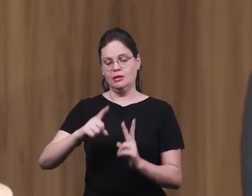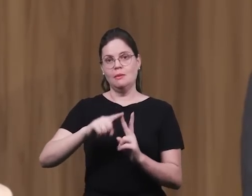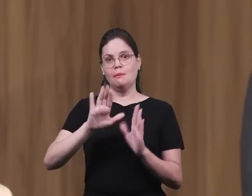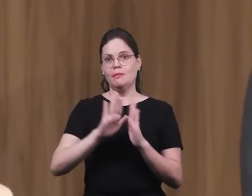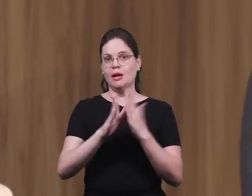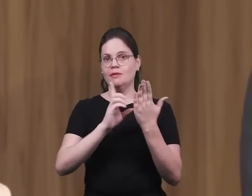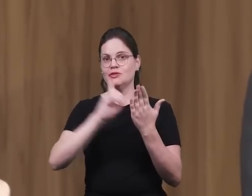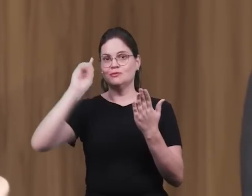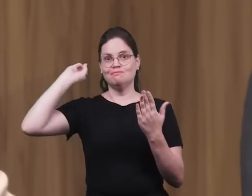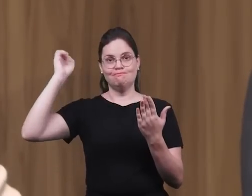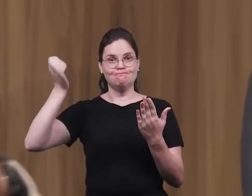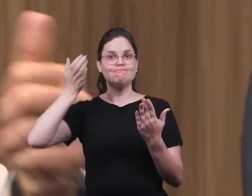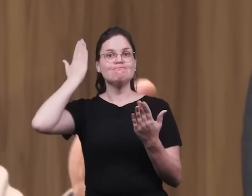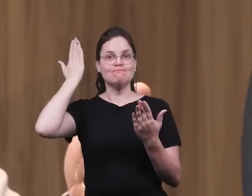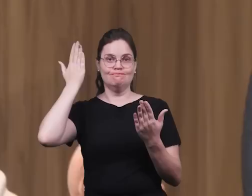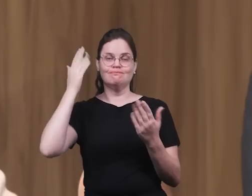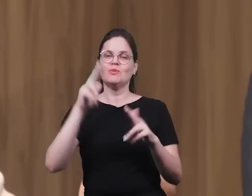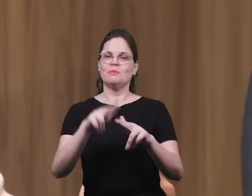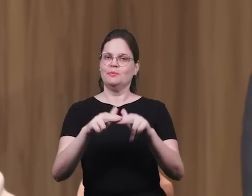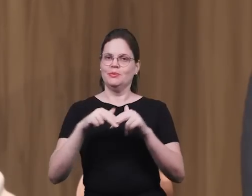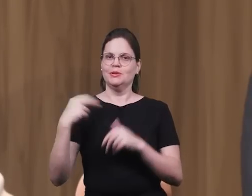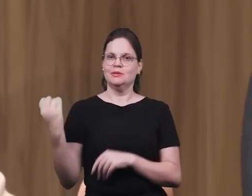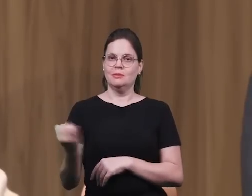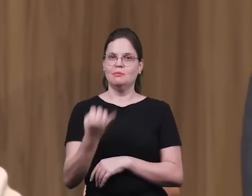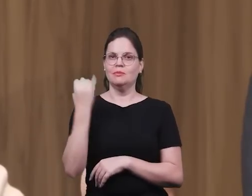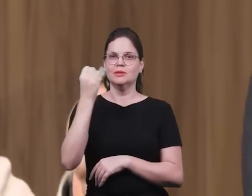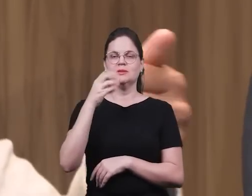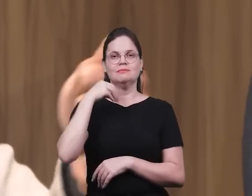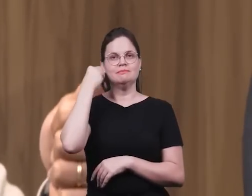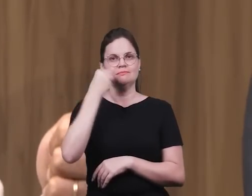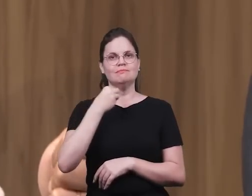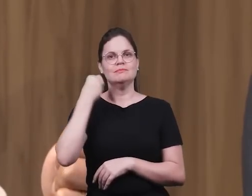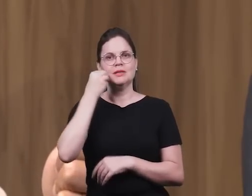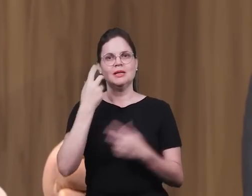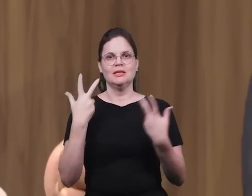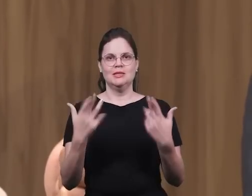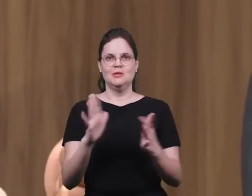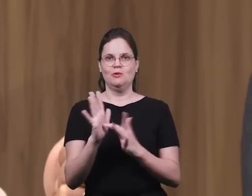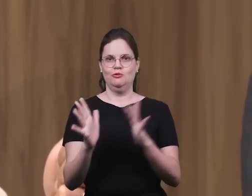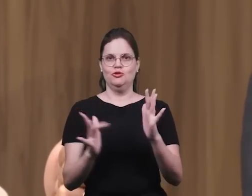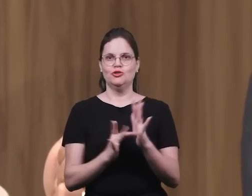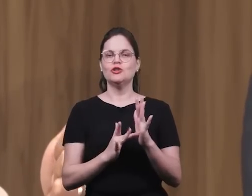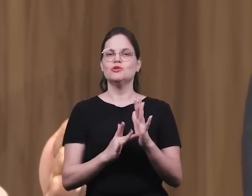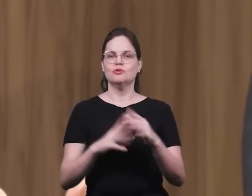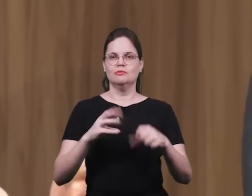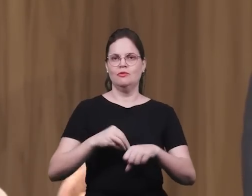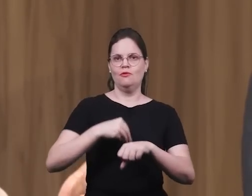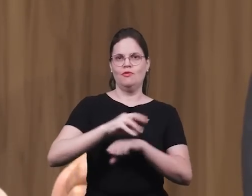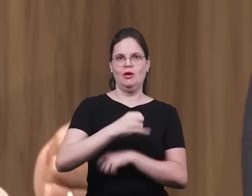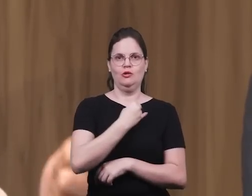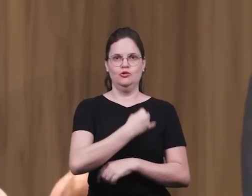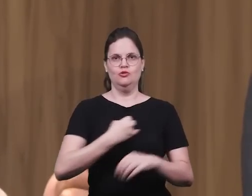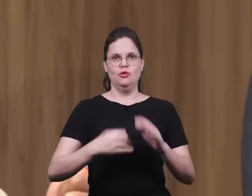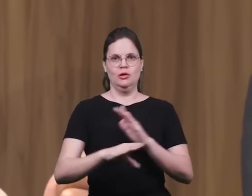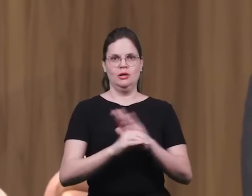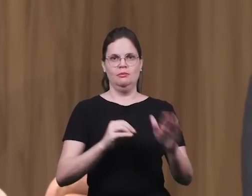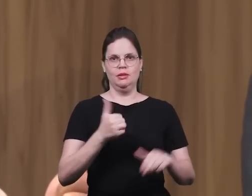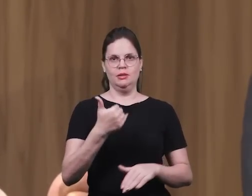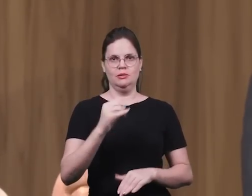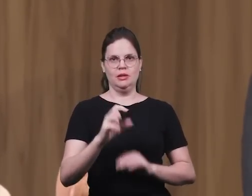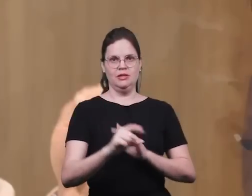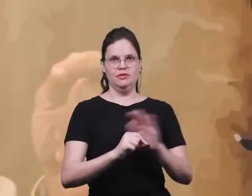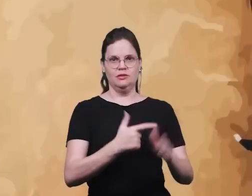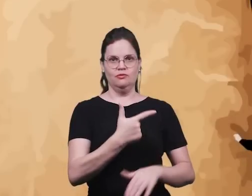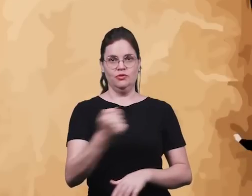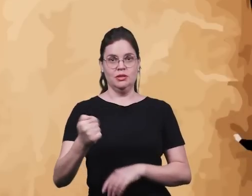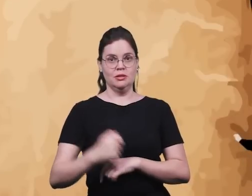palavra revelada. Por isso a importância daquilo que o Senhor Jesus disse em João, no Evangelho segundo João, capítulo 10, verso